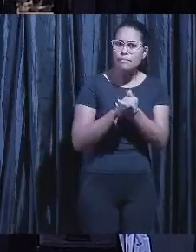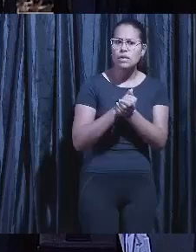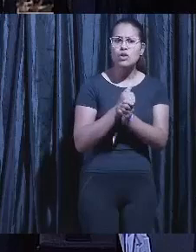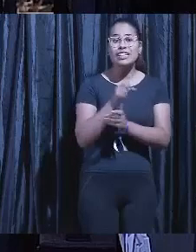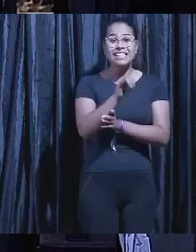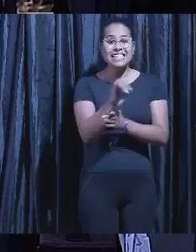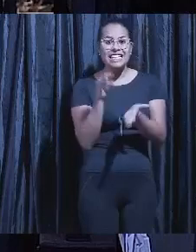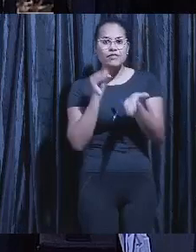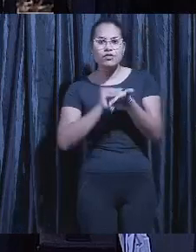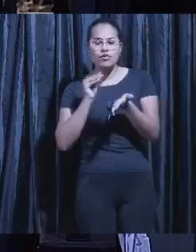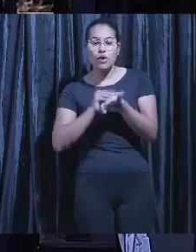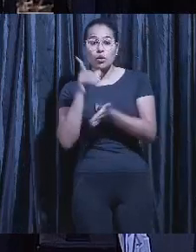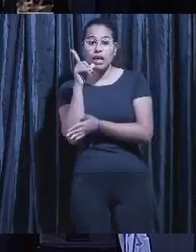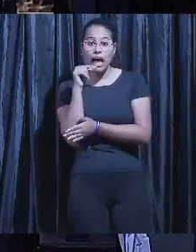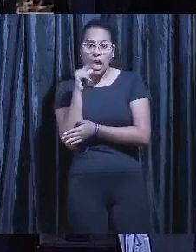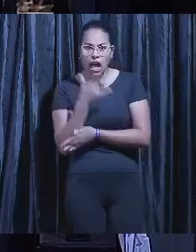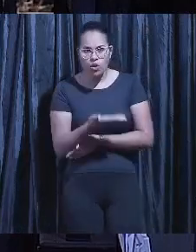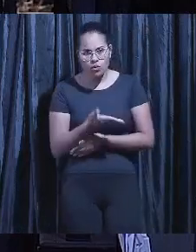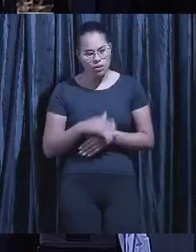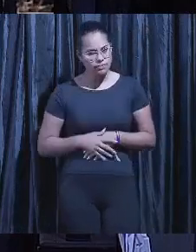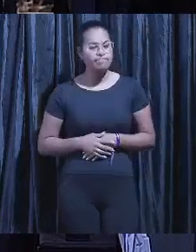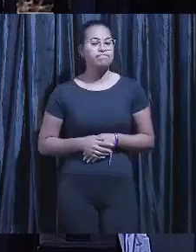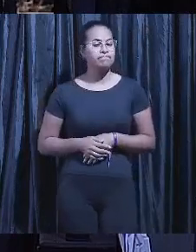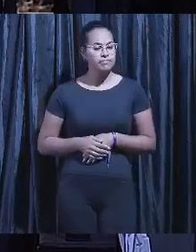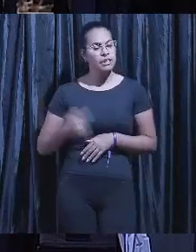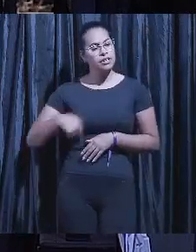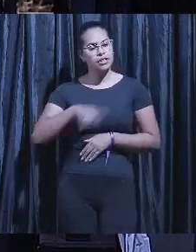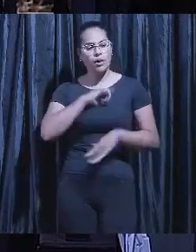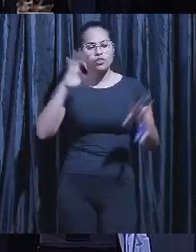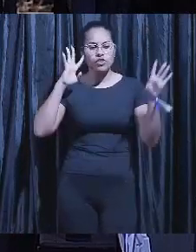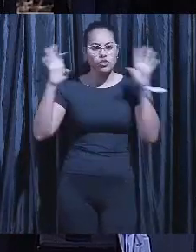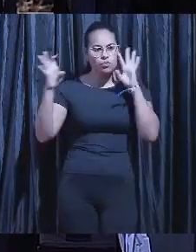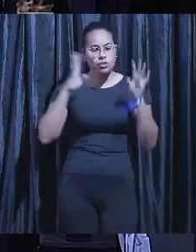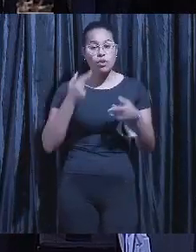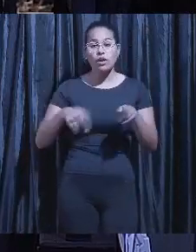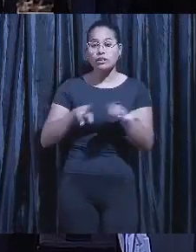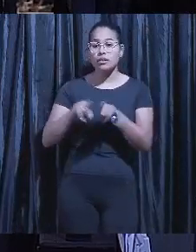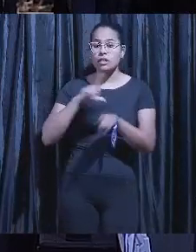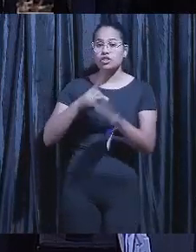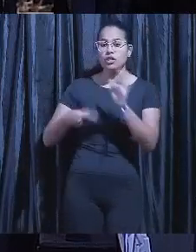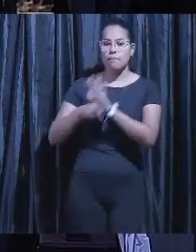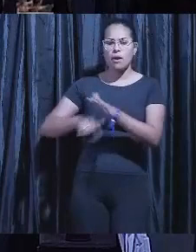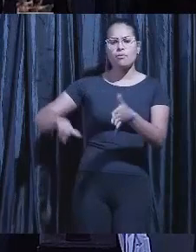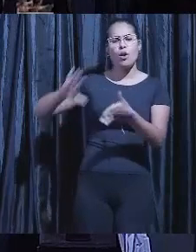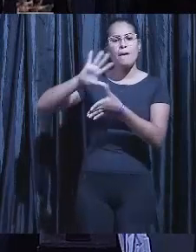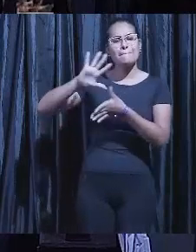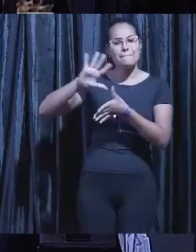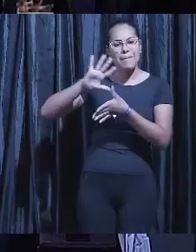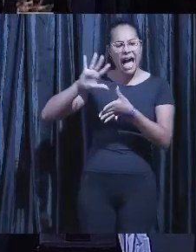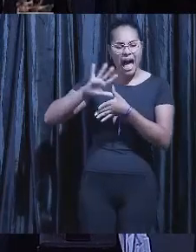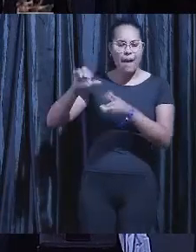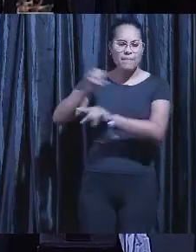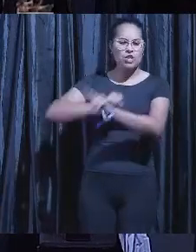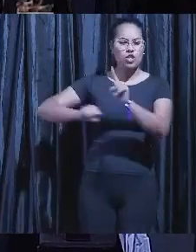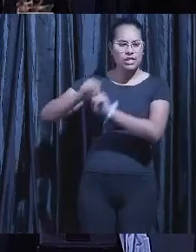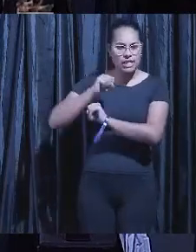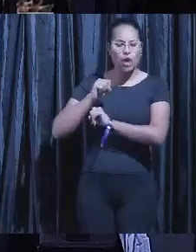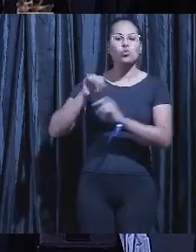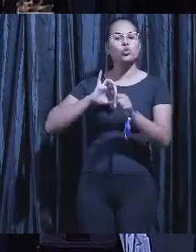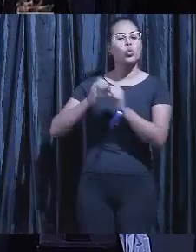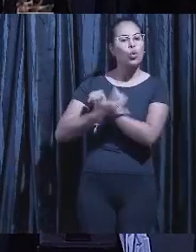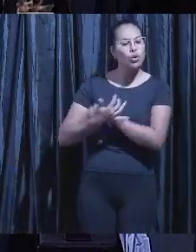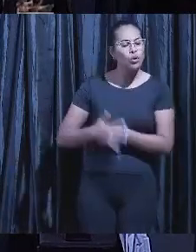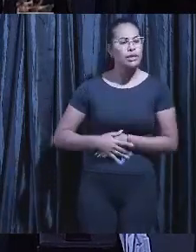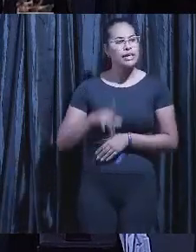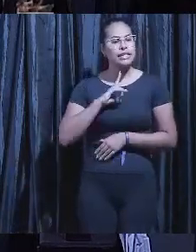água. Então, estava muito nesse lugar. Outro instrumento para a gente importante é o mapa social do corona, né, que é um instrumento de pesquisa que